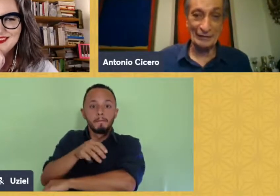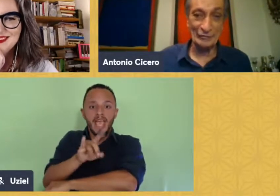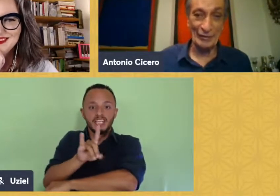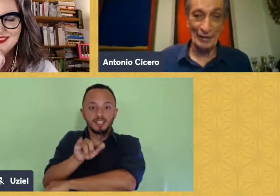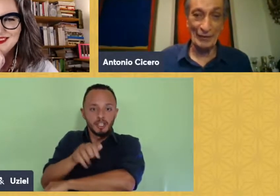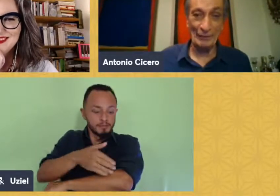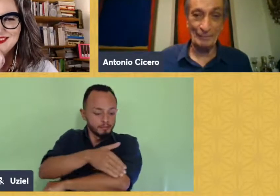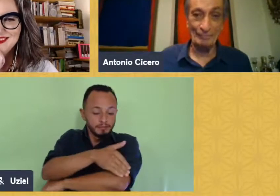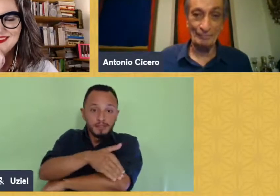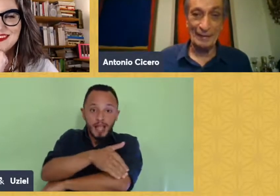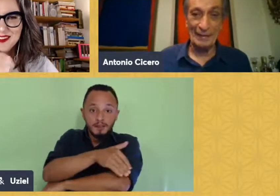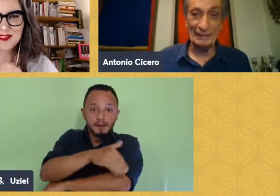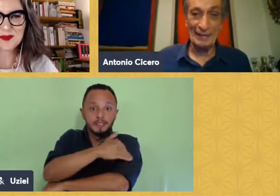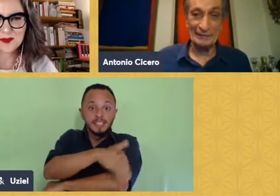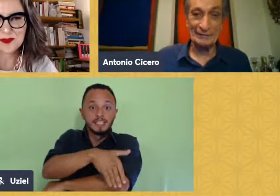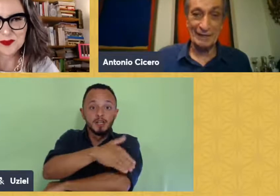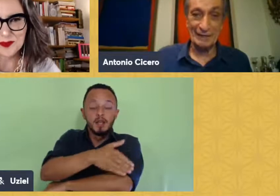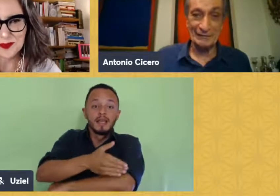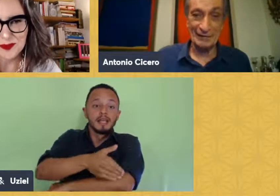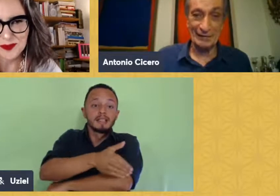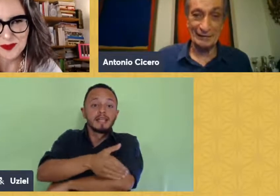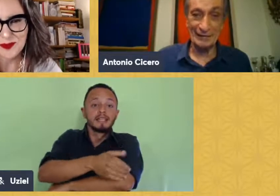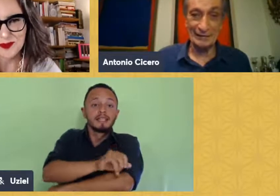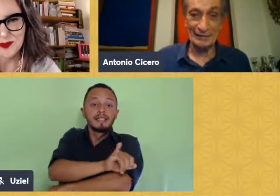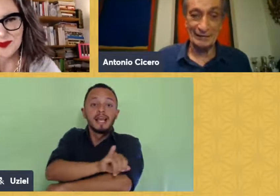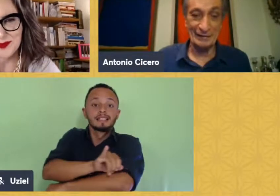música tradicional,